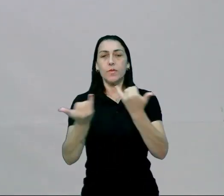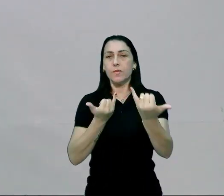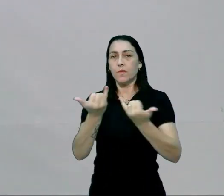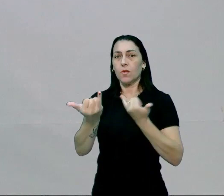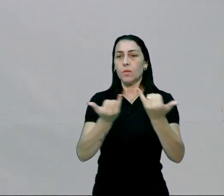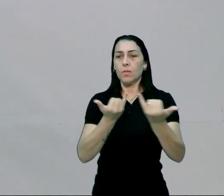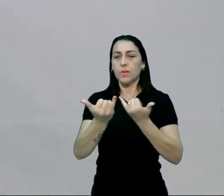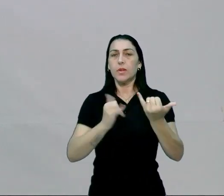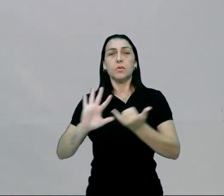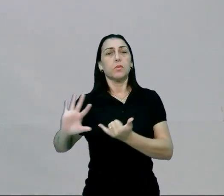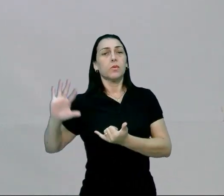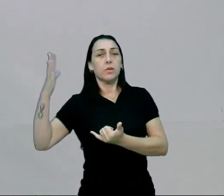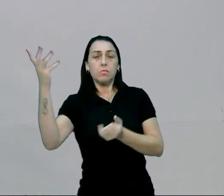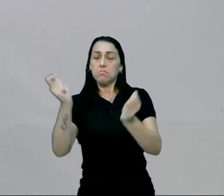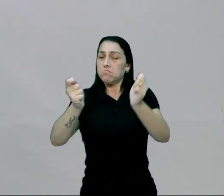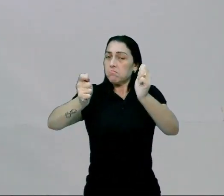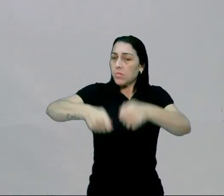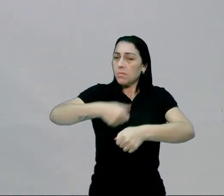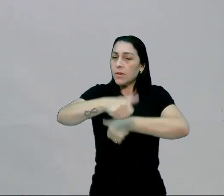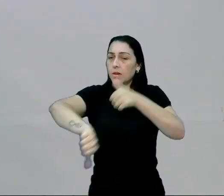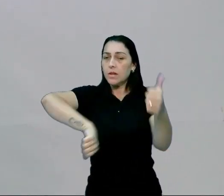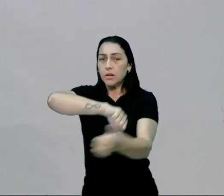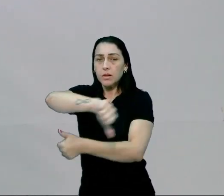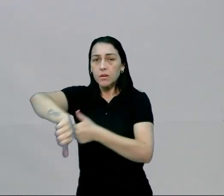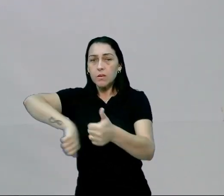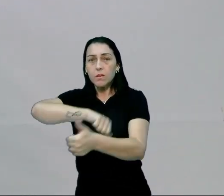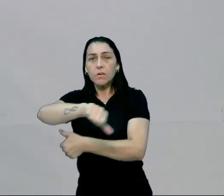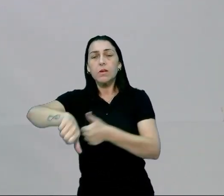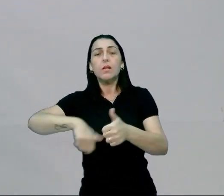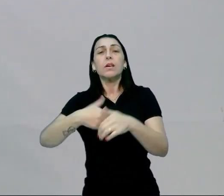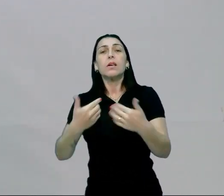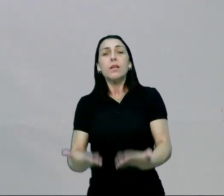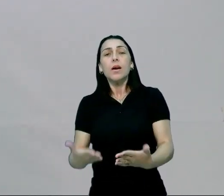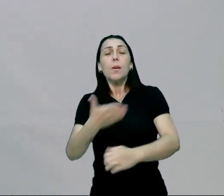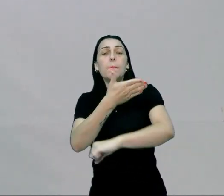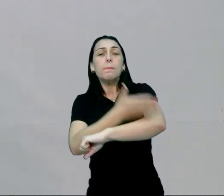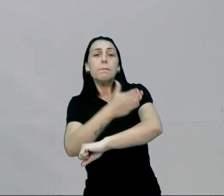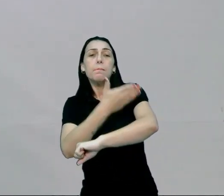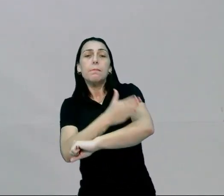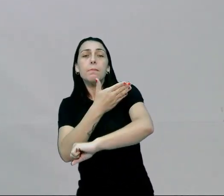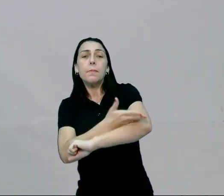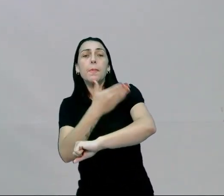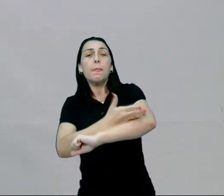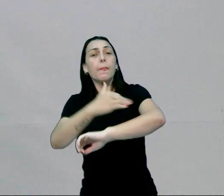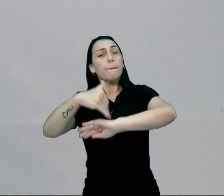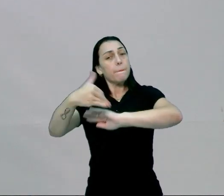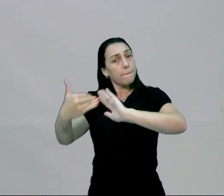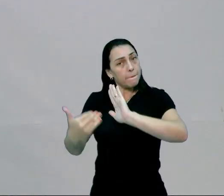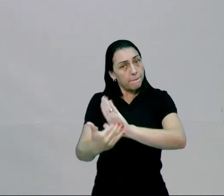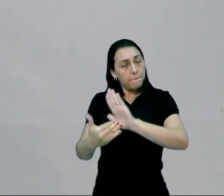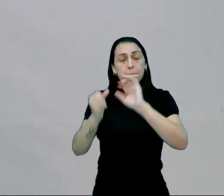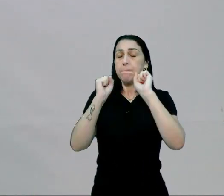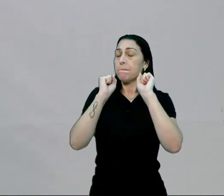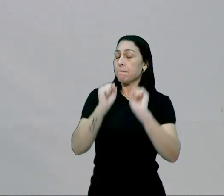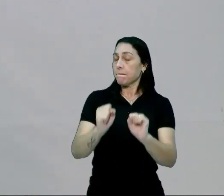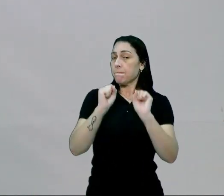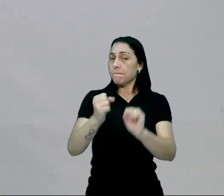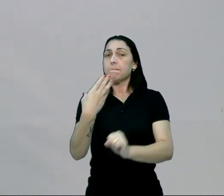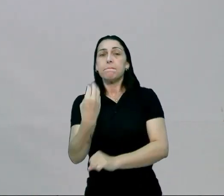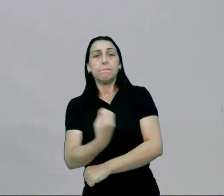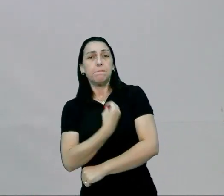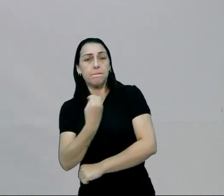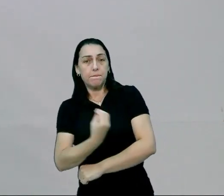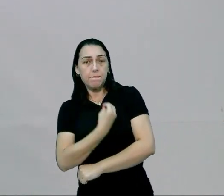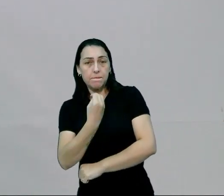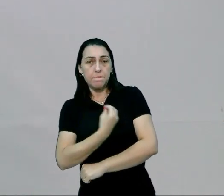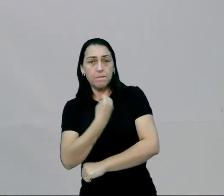um grupo de situações que permitem essa troca. E aí, nesse caso, é uma prática para todos, então todos podem, devem vivenciar